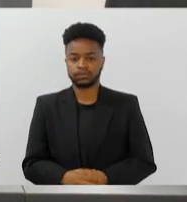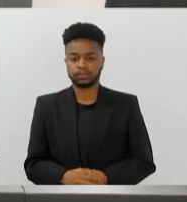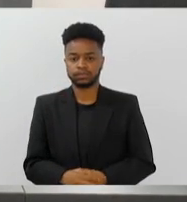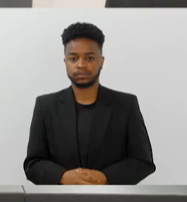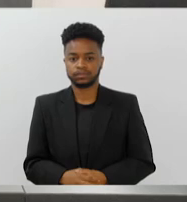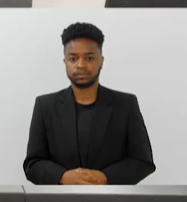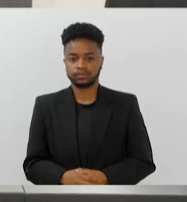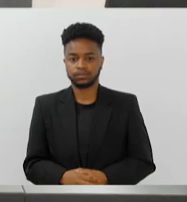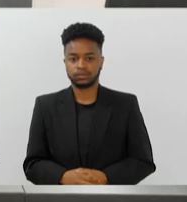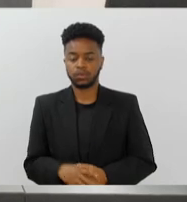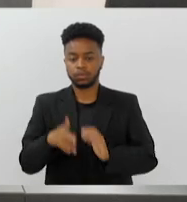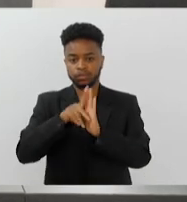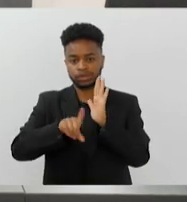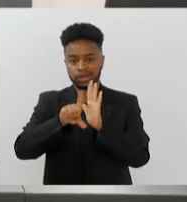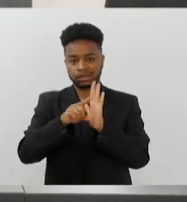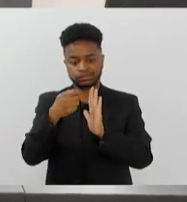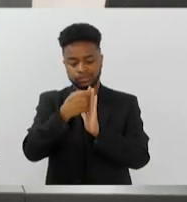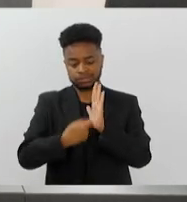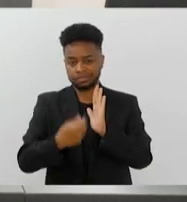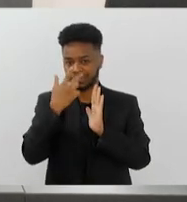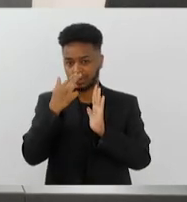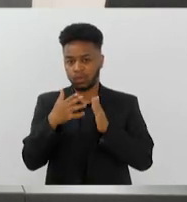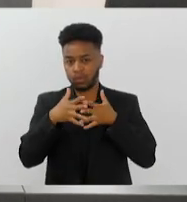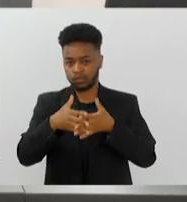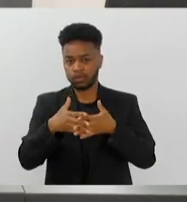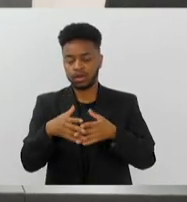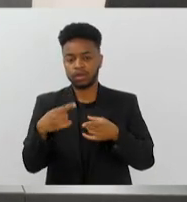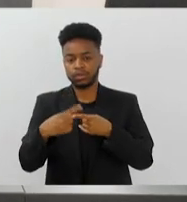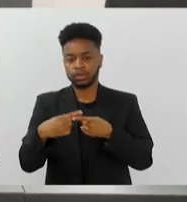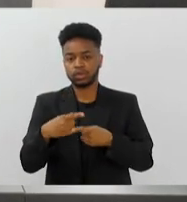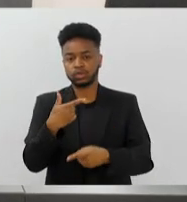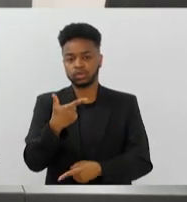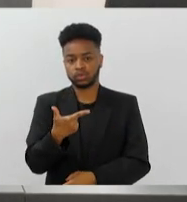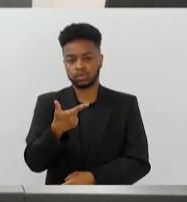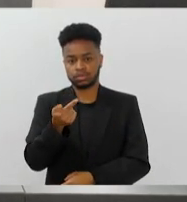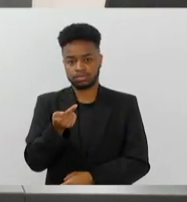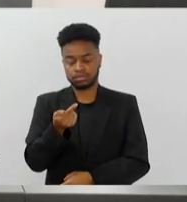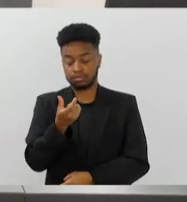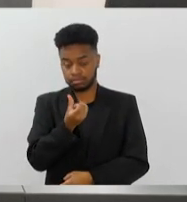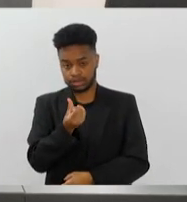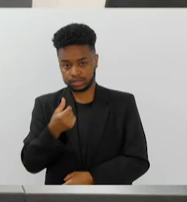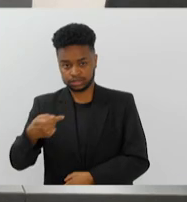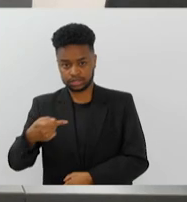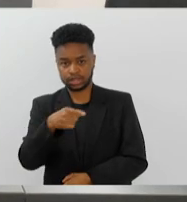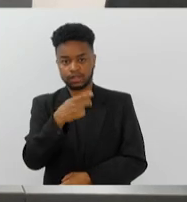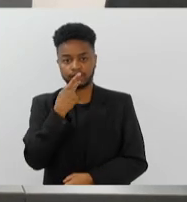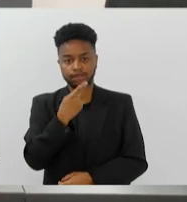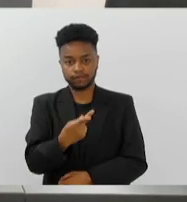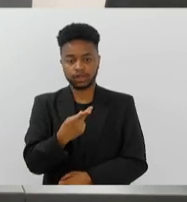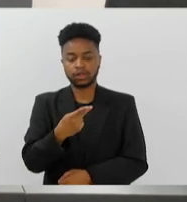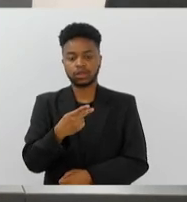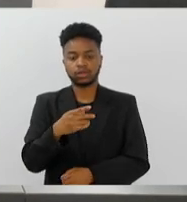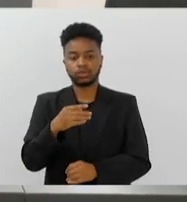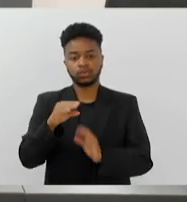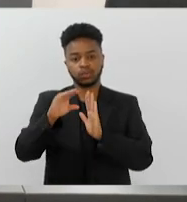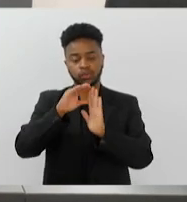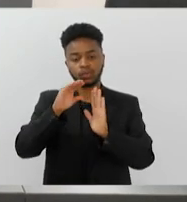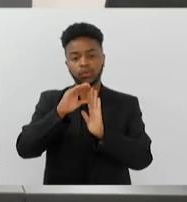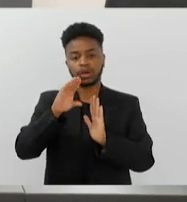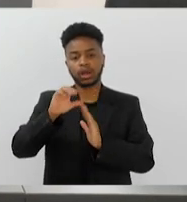a redação do projeto de lei, porque a do 267 do CTB, que é o que ele faz menção, inclusive no caput e na